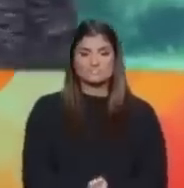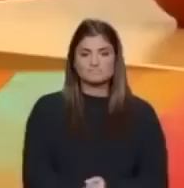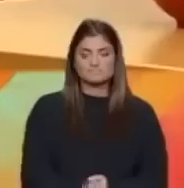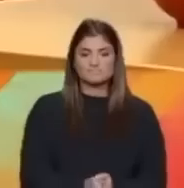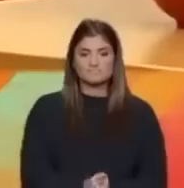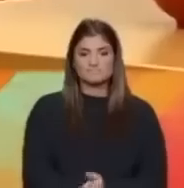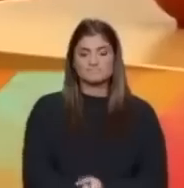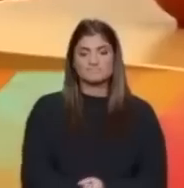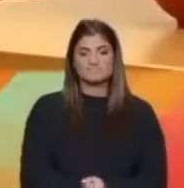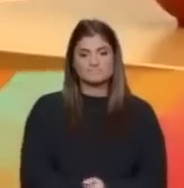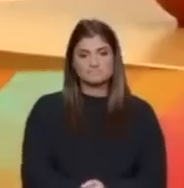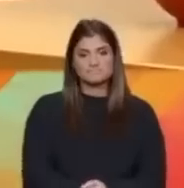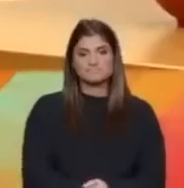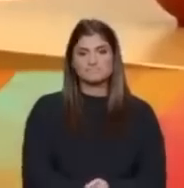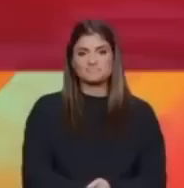religiões.